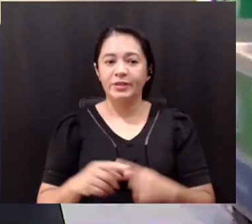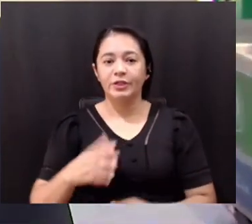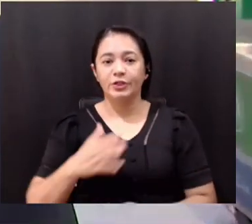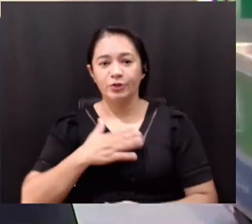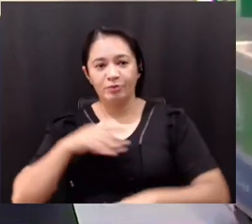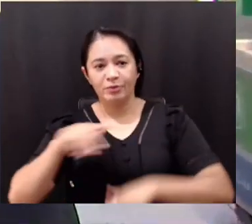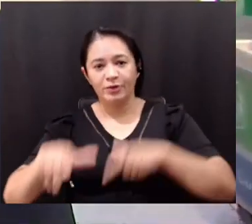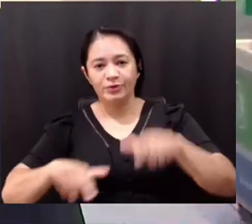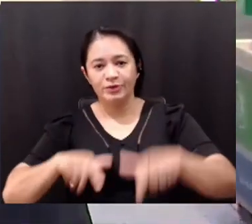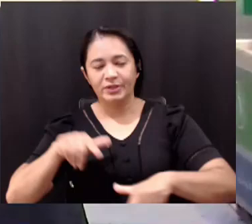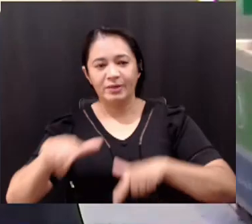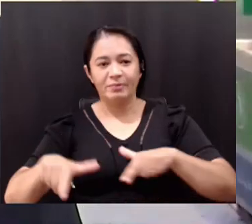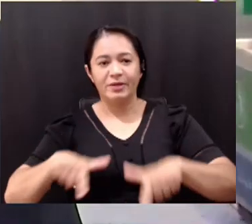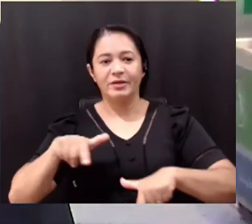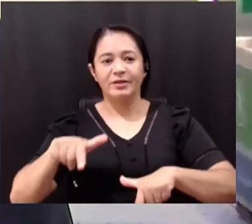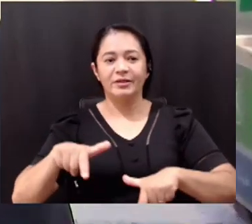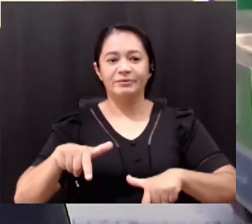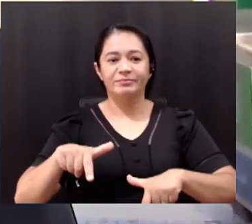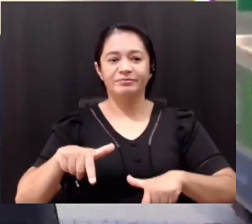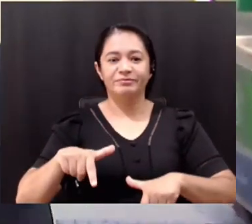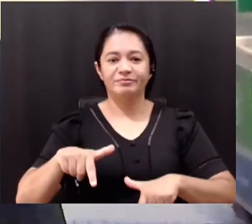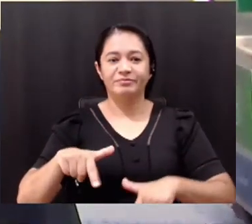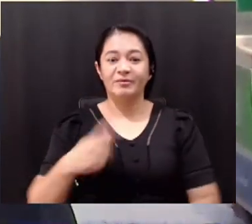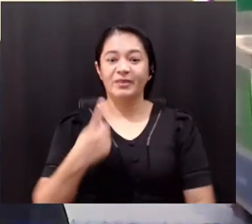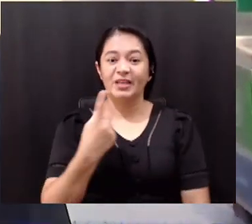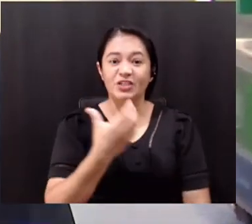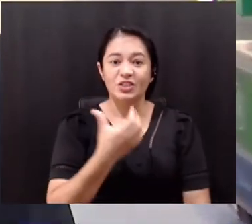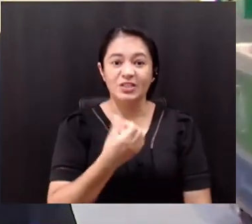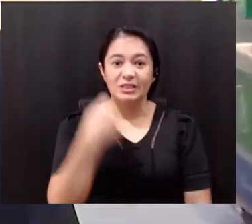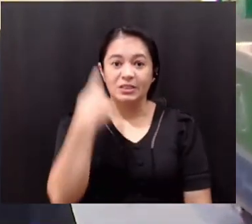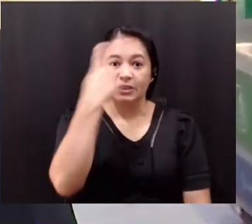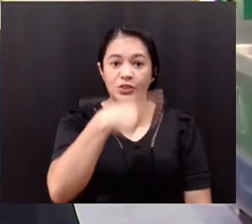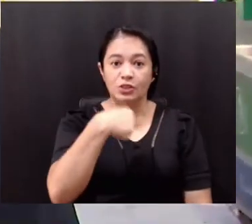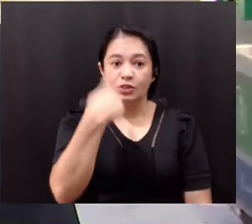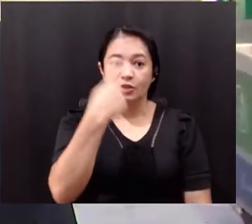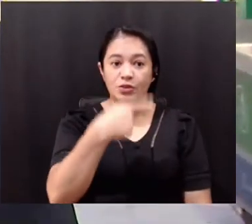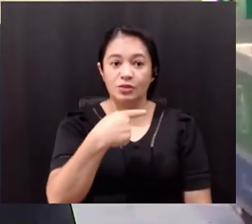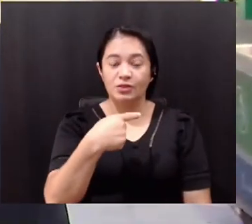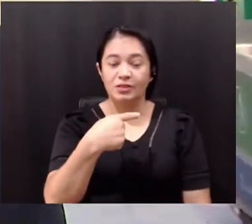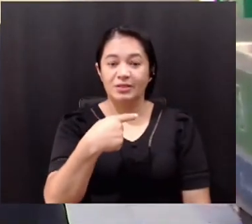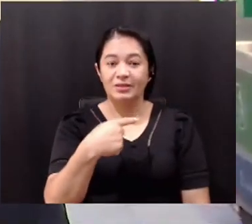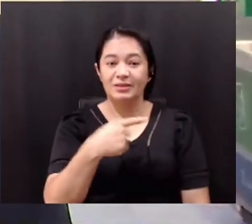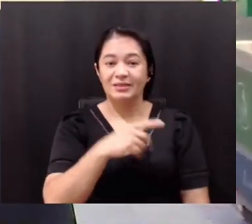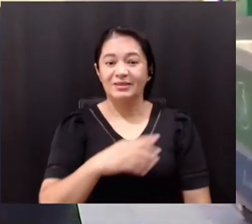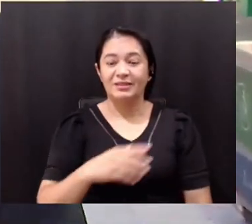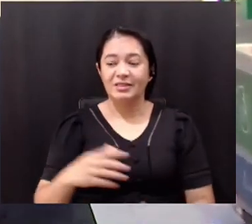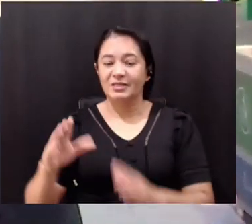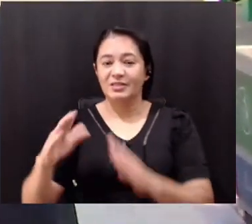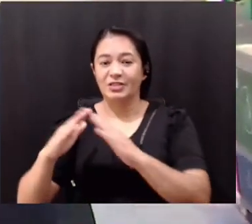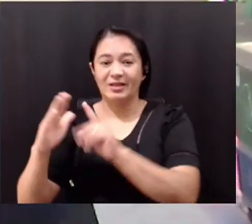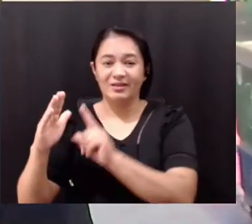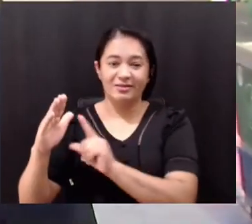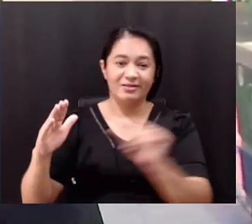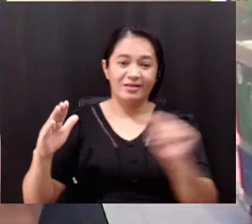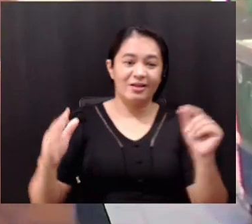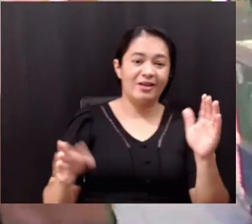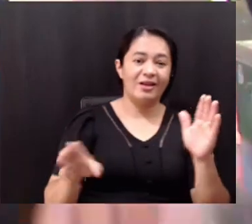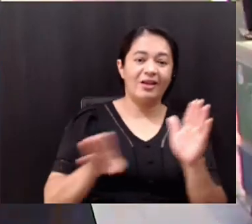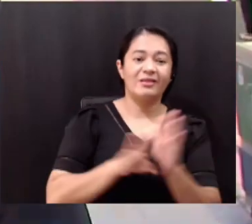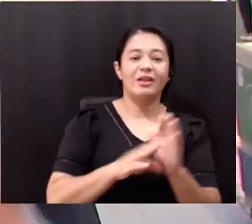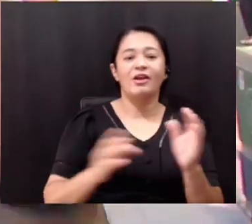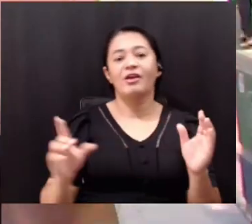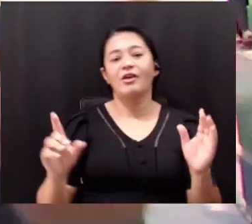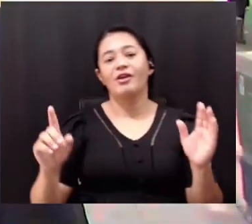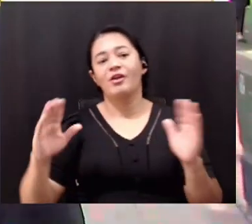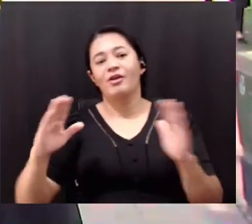um shift de 16 horas, um período de 16 horas, desde a hora que você saiu de casa até a hora que você vai voltar. Então, você chega em casa, você